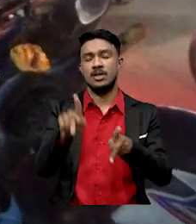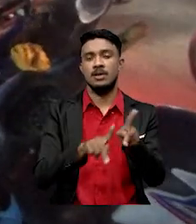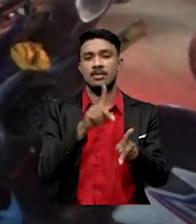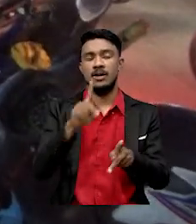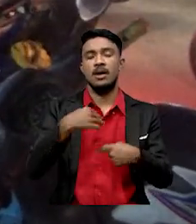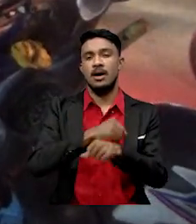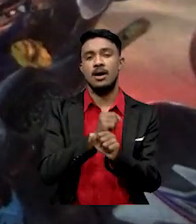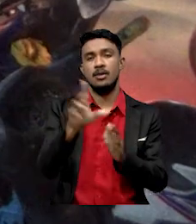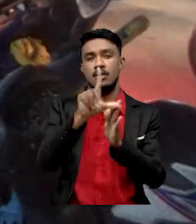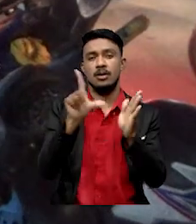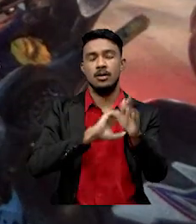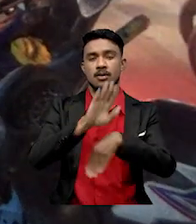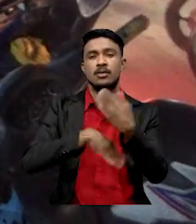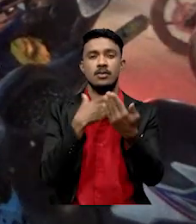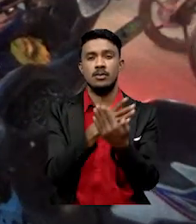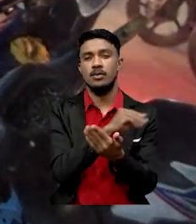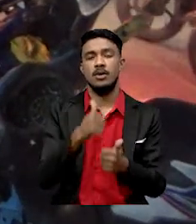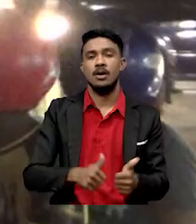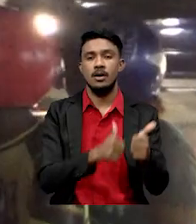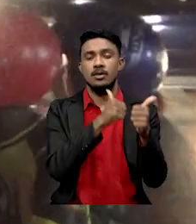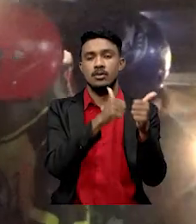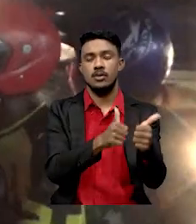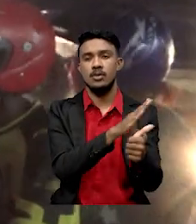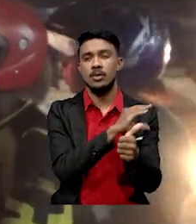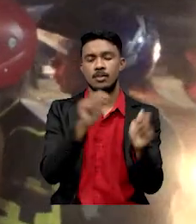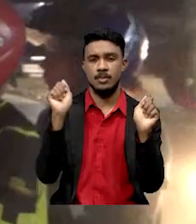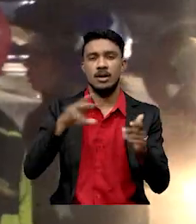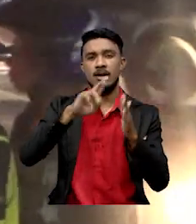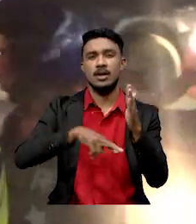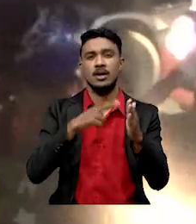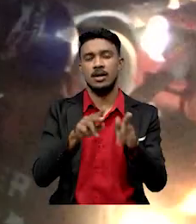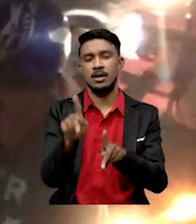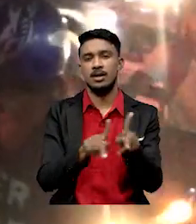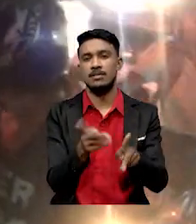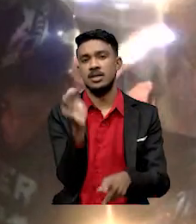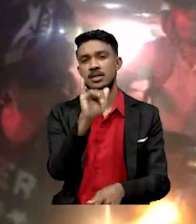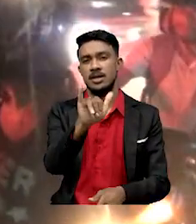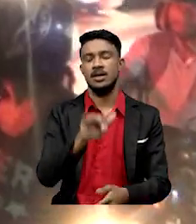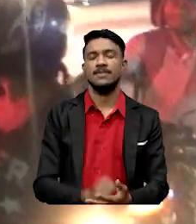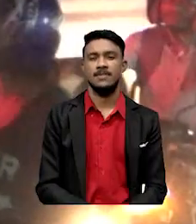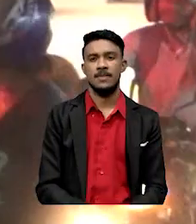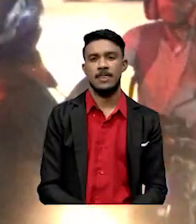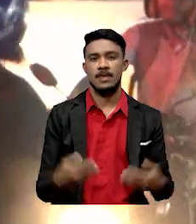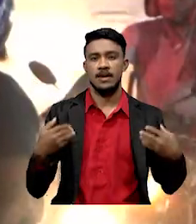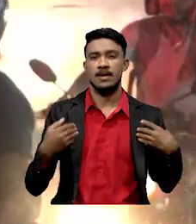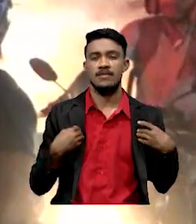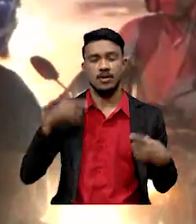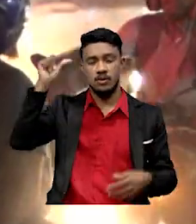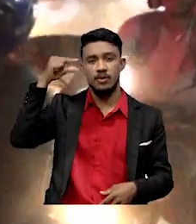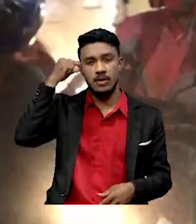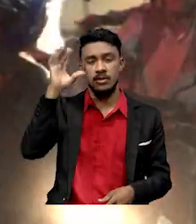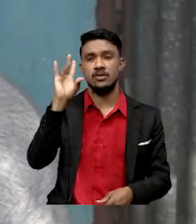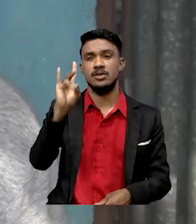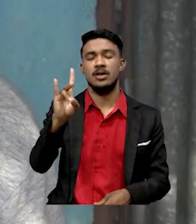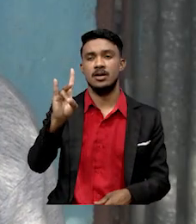lei ordenamento território, no implementa onde bele regula cidadão Sira. E a sétimo governo, e da